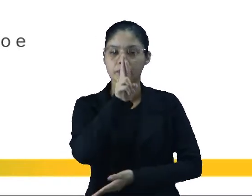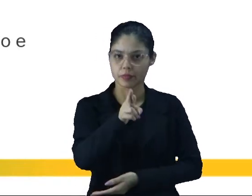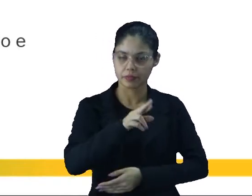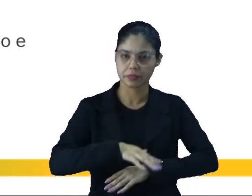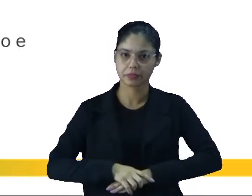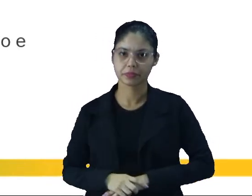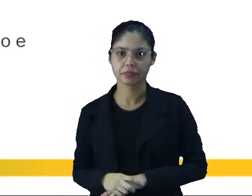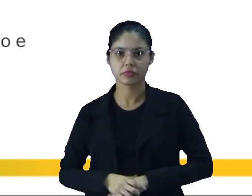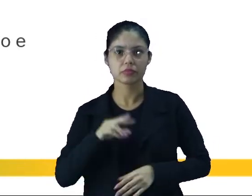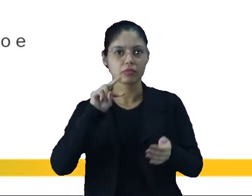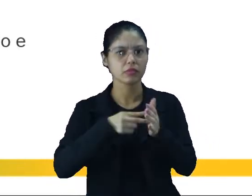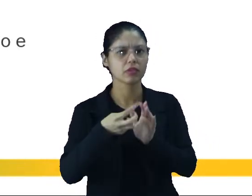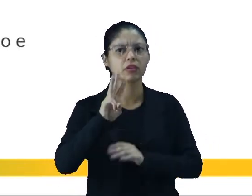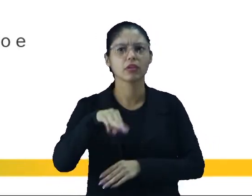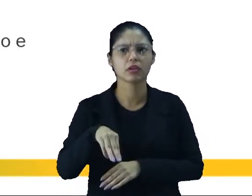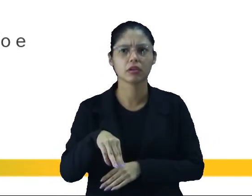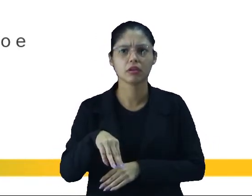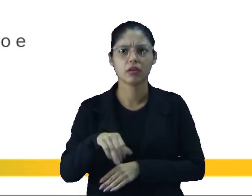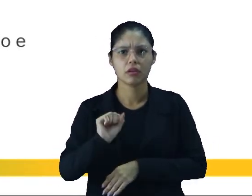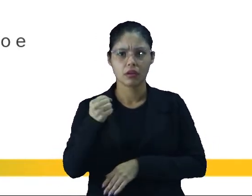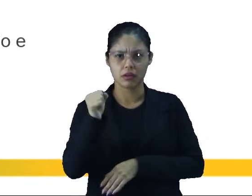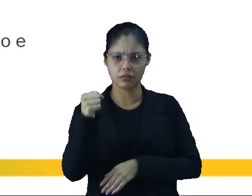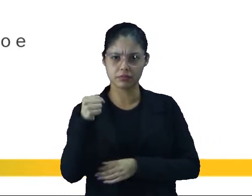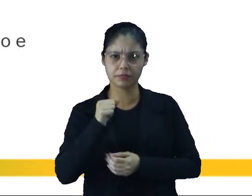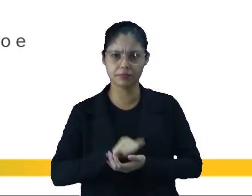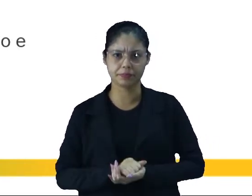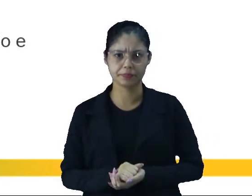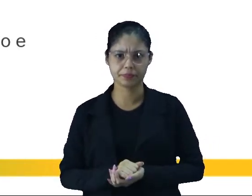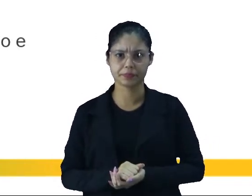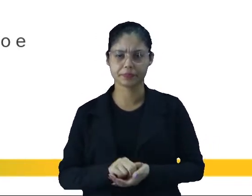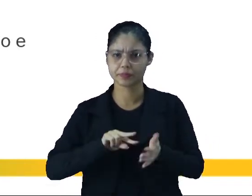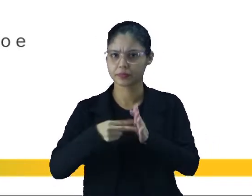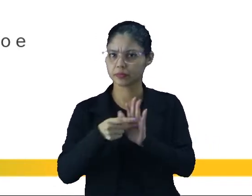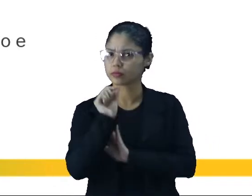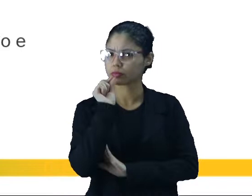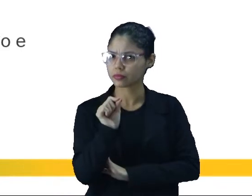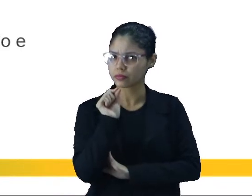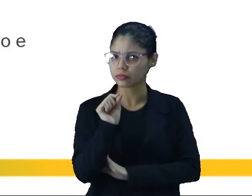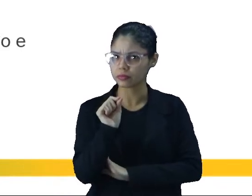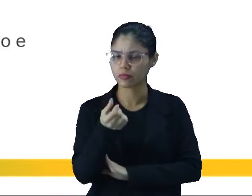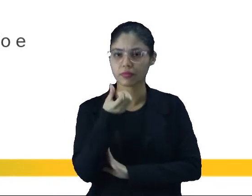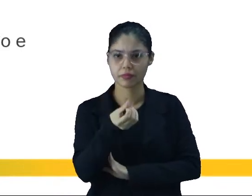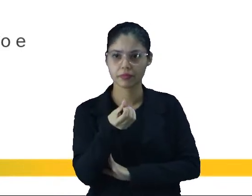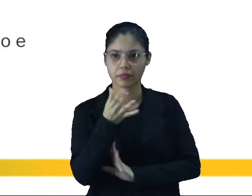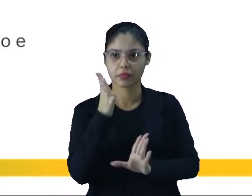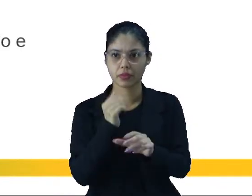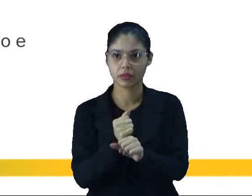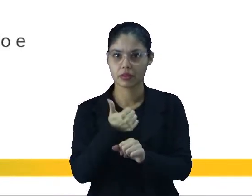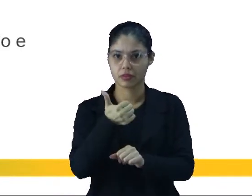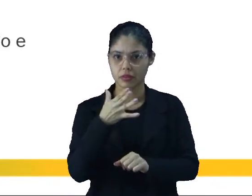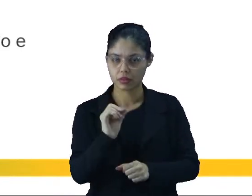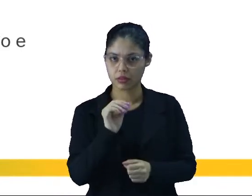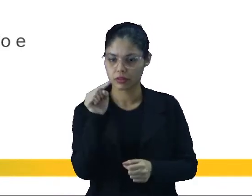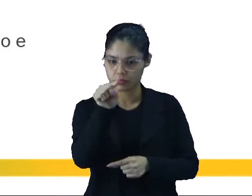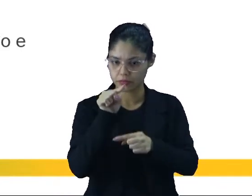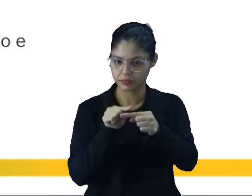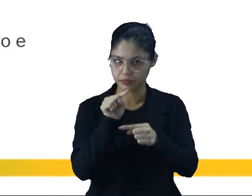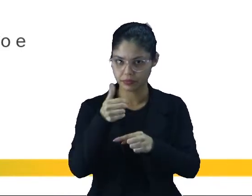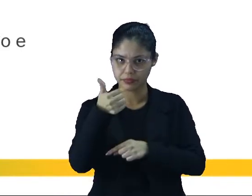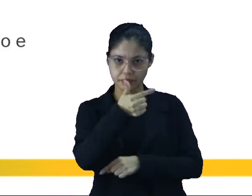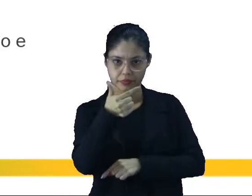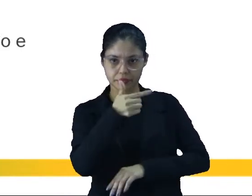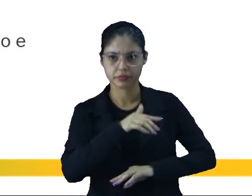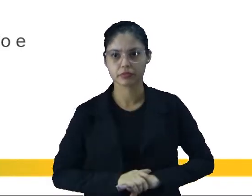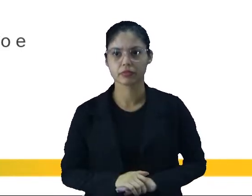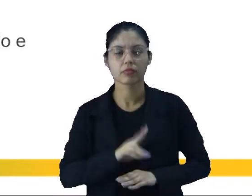resultado. E quem foi que sobrou no meio? 8. E 8 é justamente 6 mais 10 dividido por